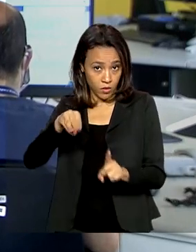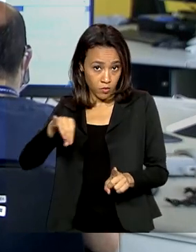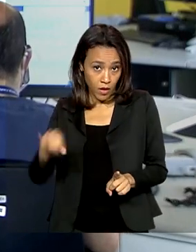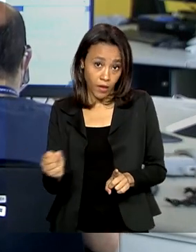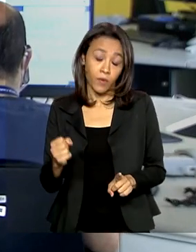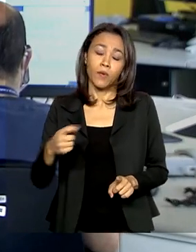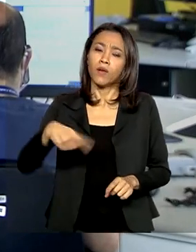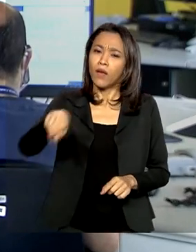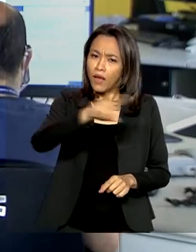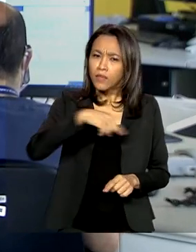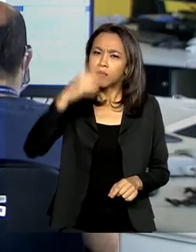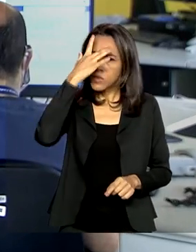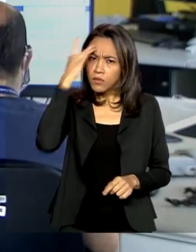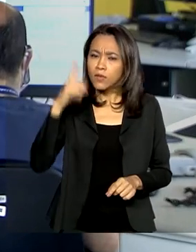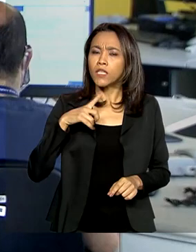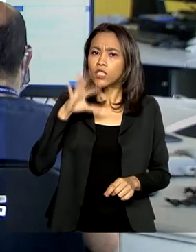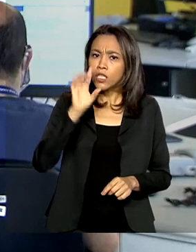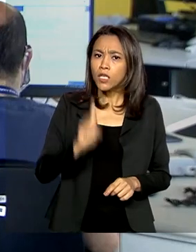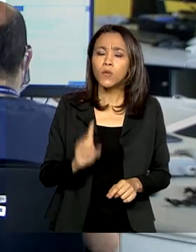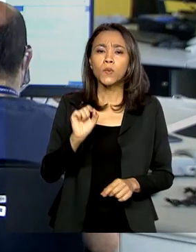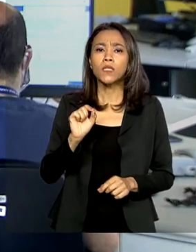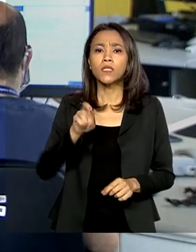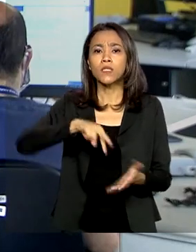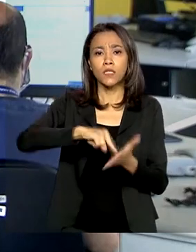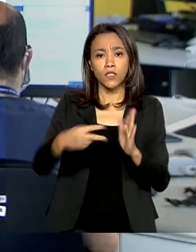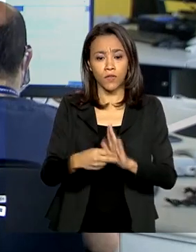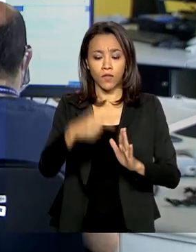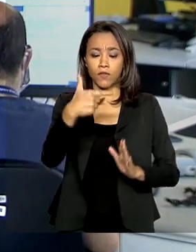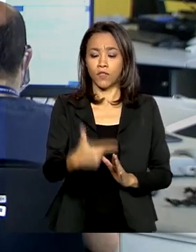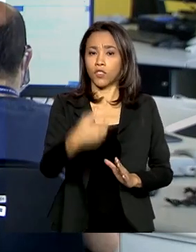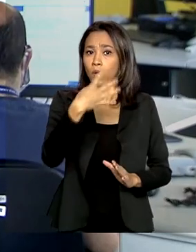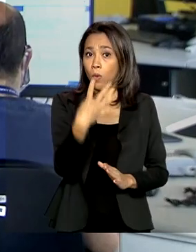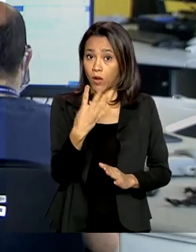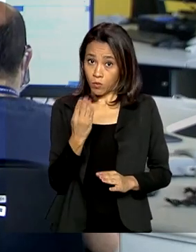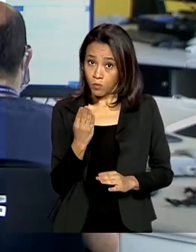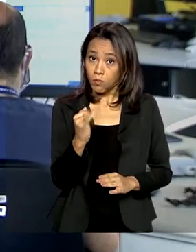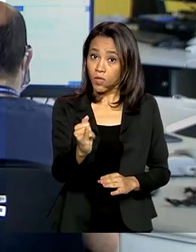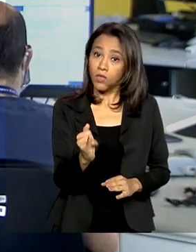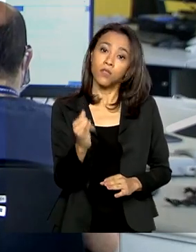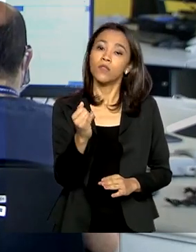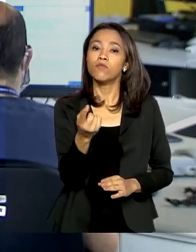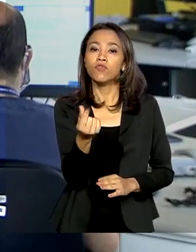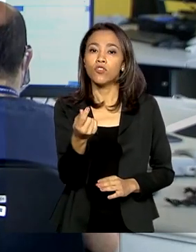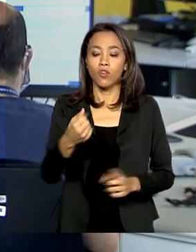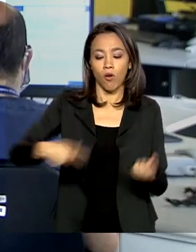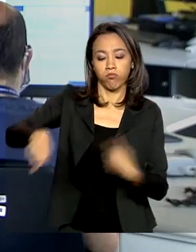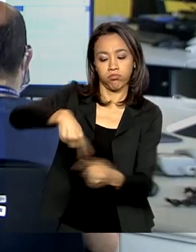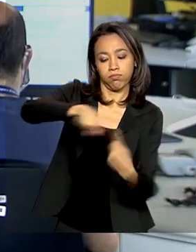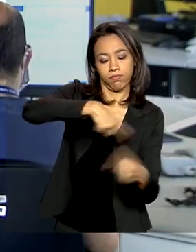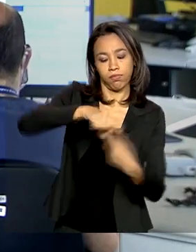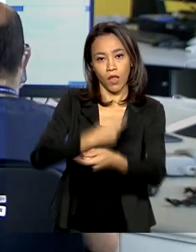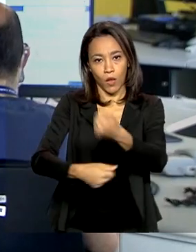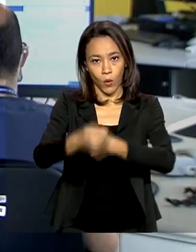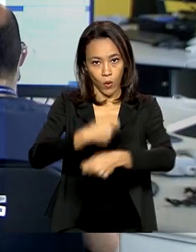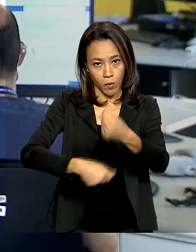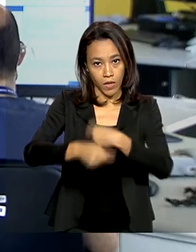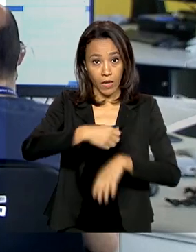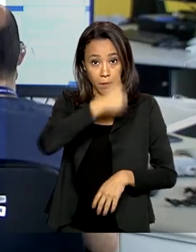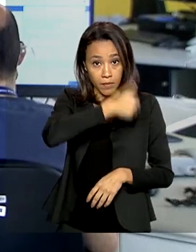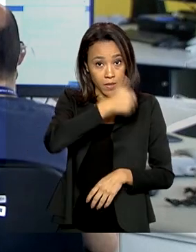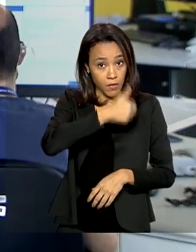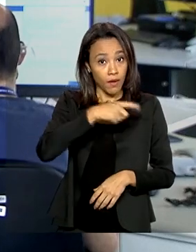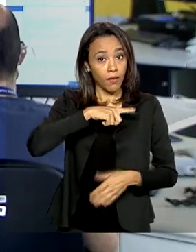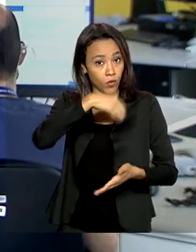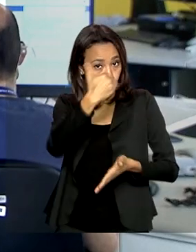direito a essa primeira parcela, o que vai injetar quase 24 bilhões de reais na economia. Na primeira parcela é feito o